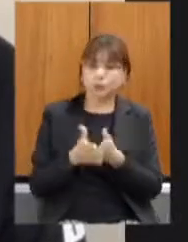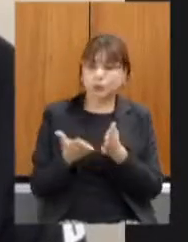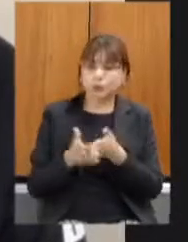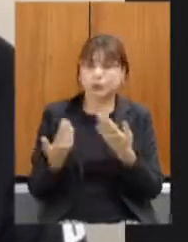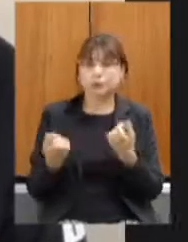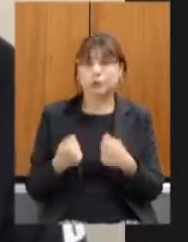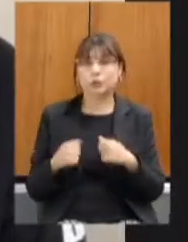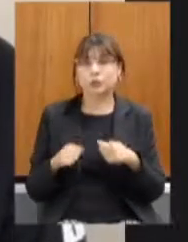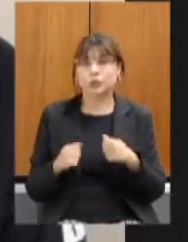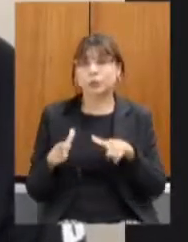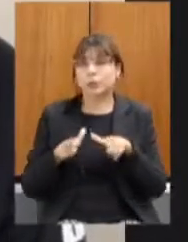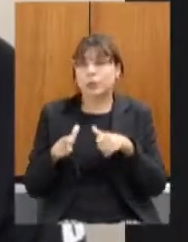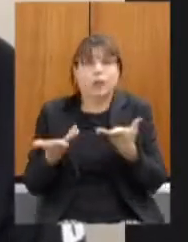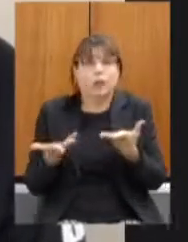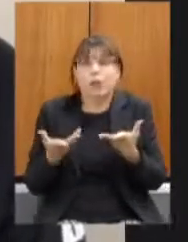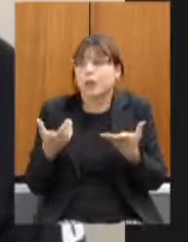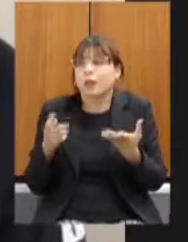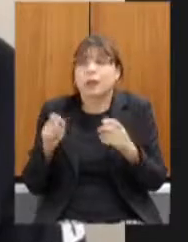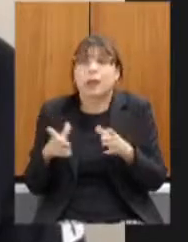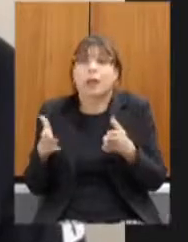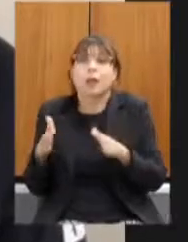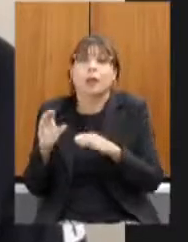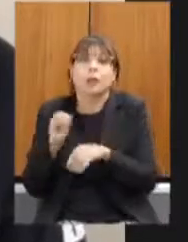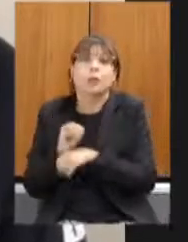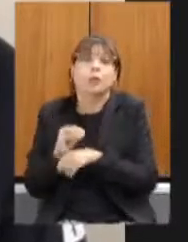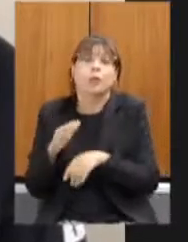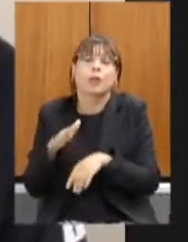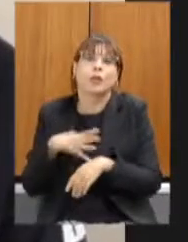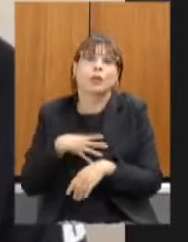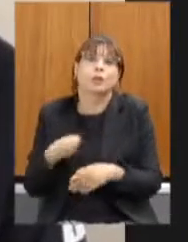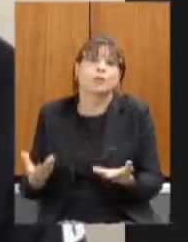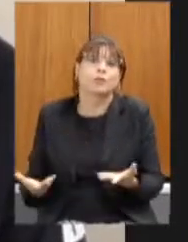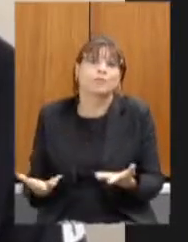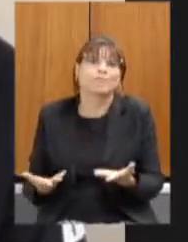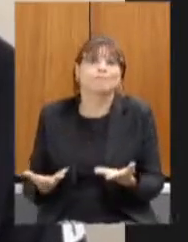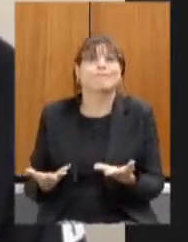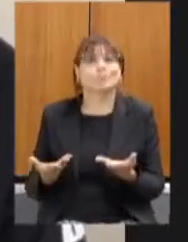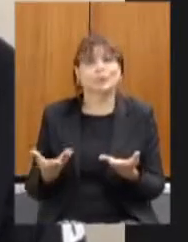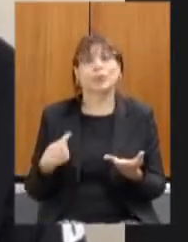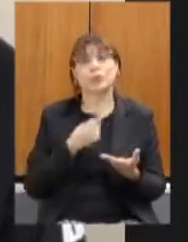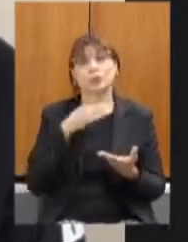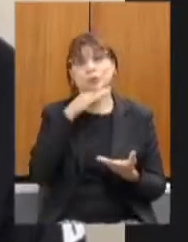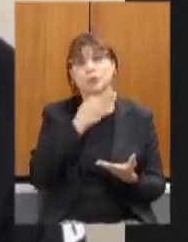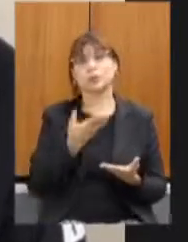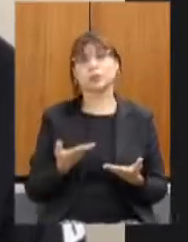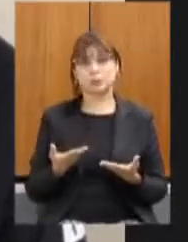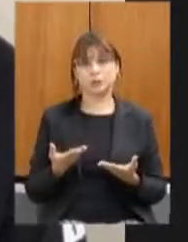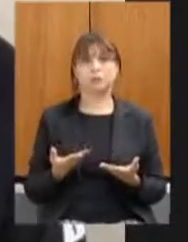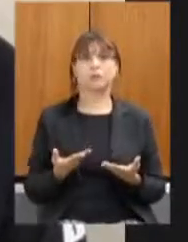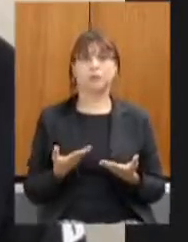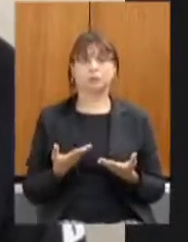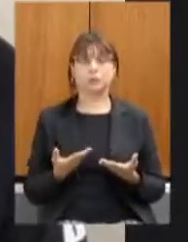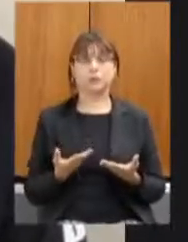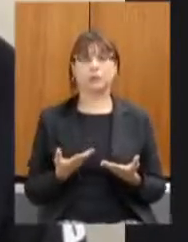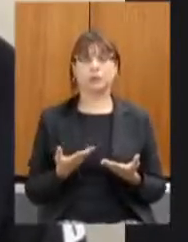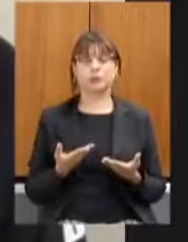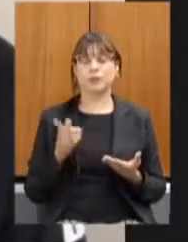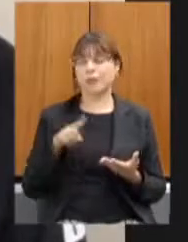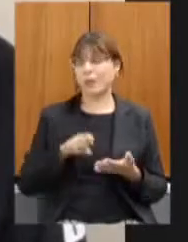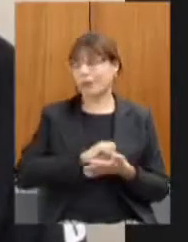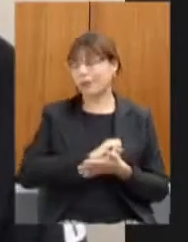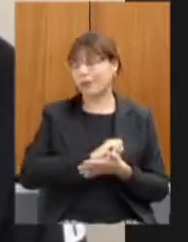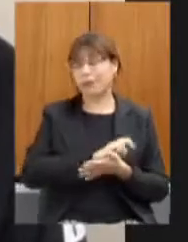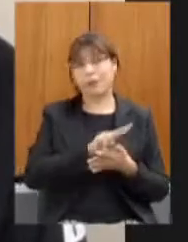tem que trabalhar e não tem com quem deixar a criança então por isso que ter entendi até que seja É multidisciplinar